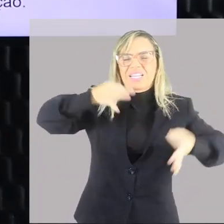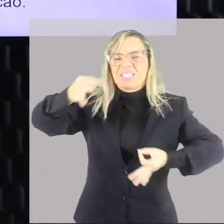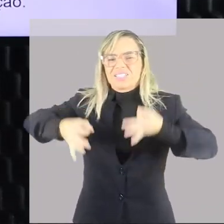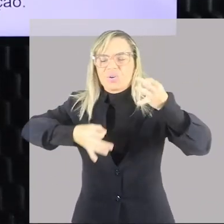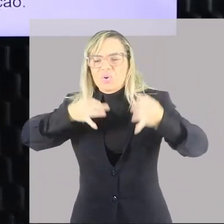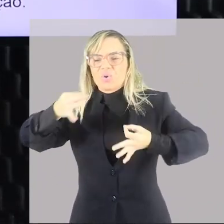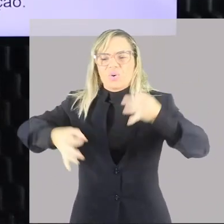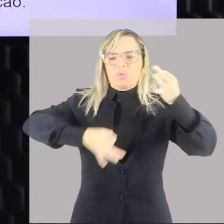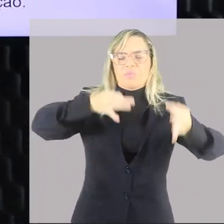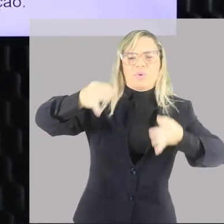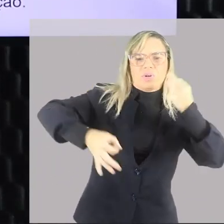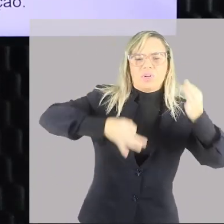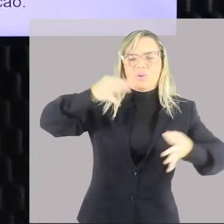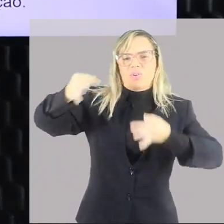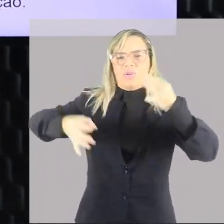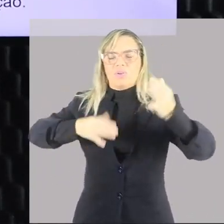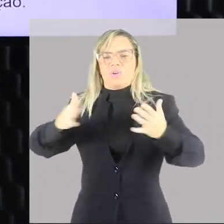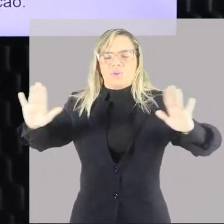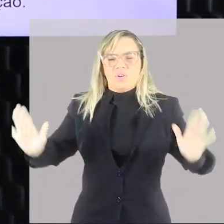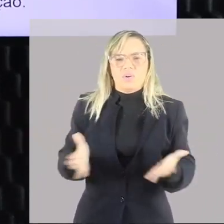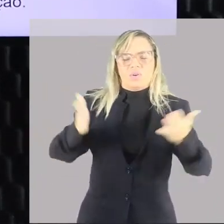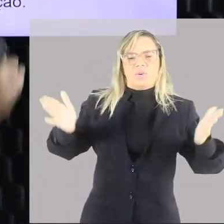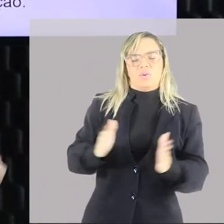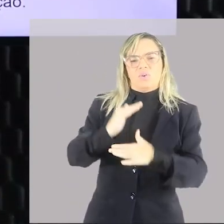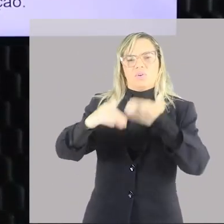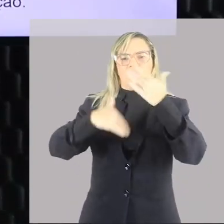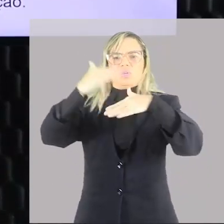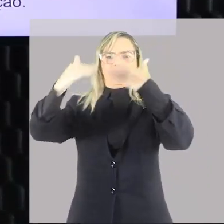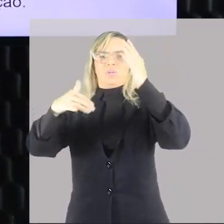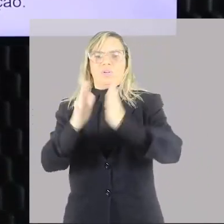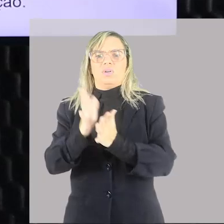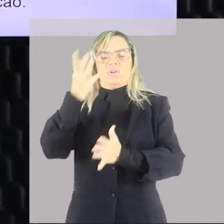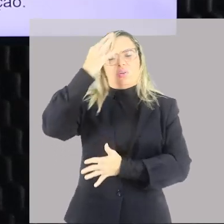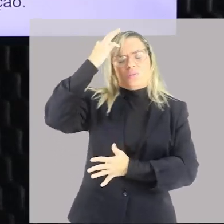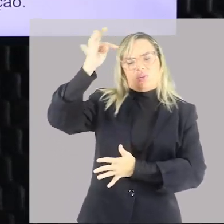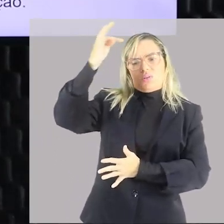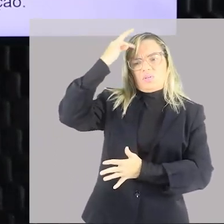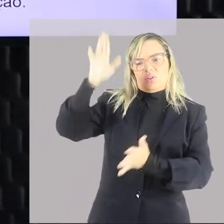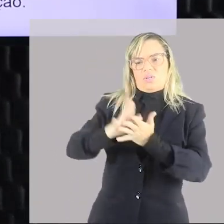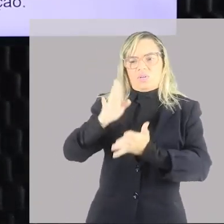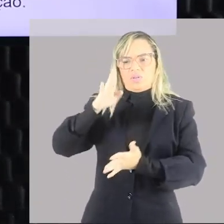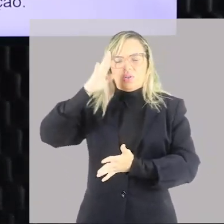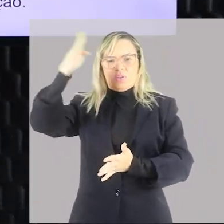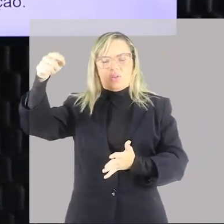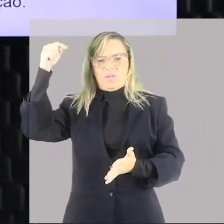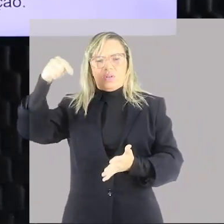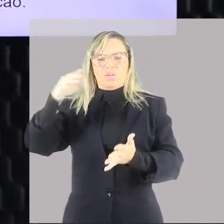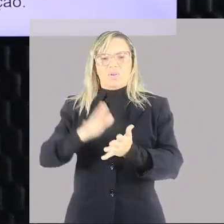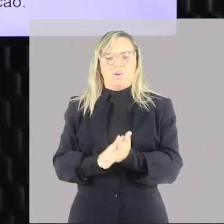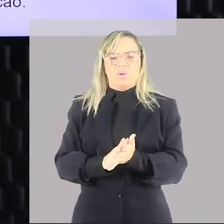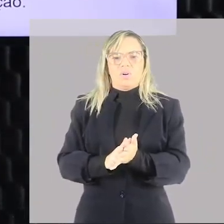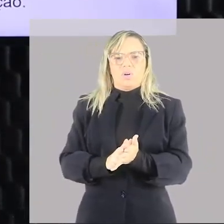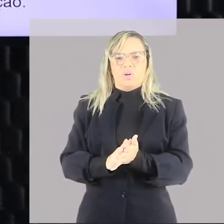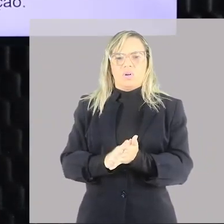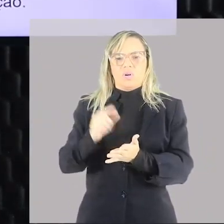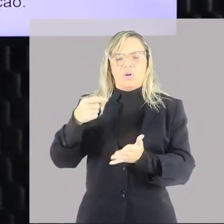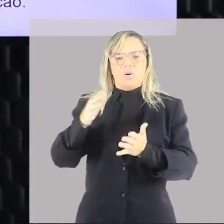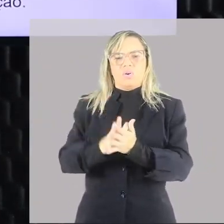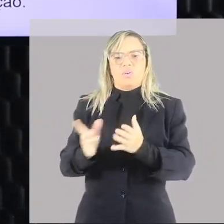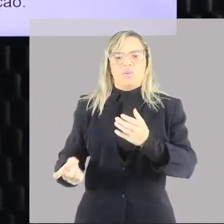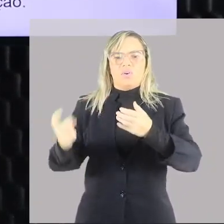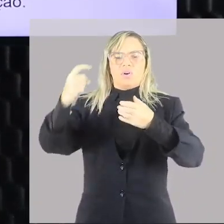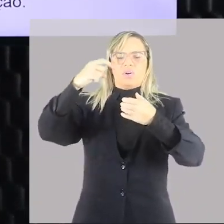Ela tem elementos que promovem o avanço das teorias e principalmente a revisão. Lembra que